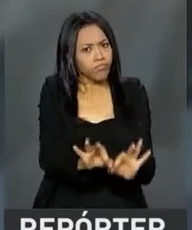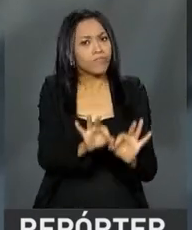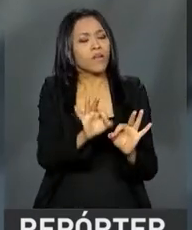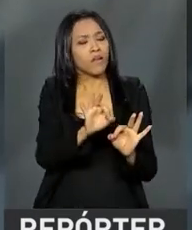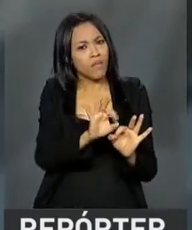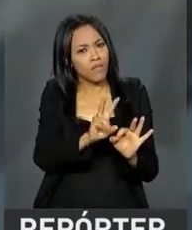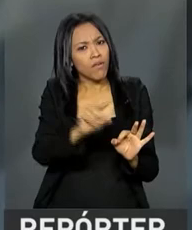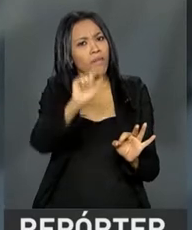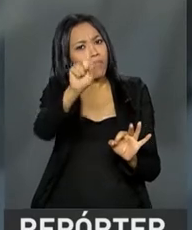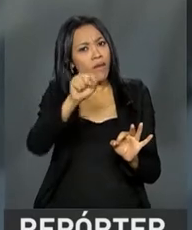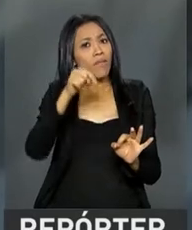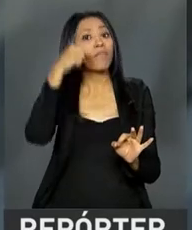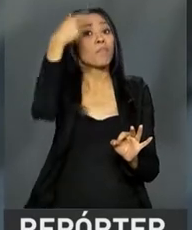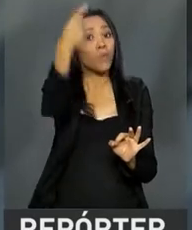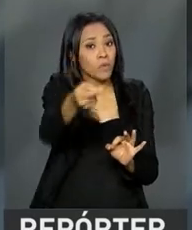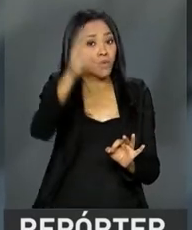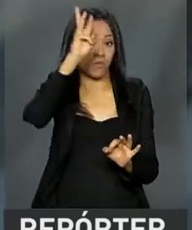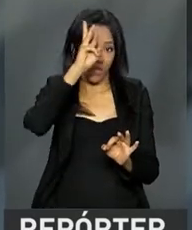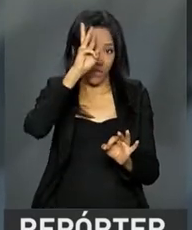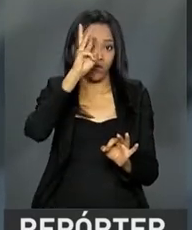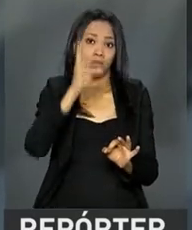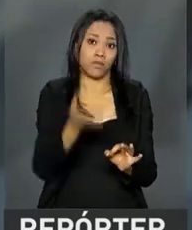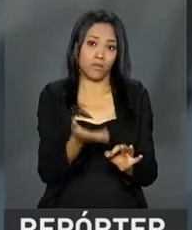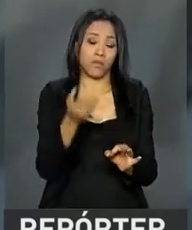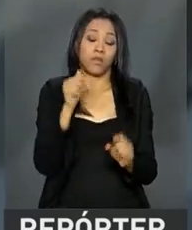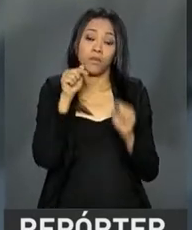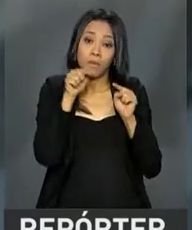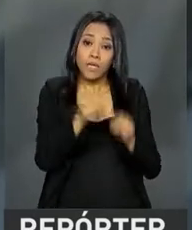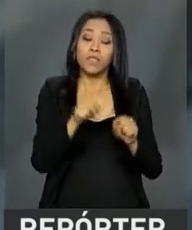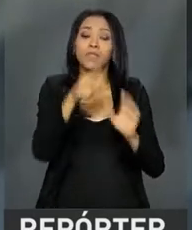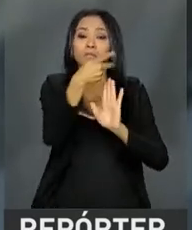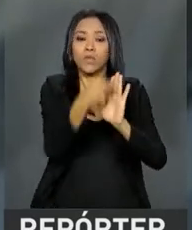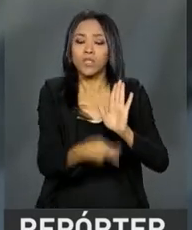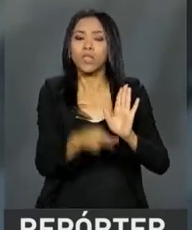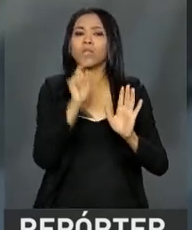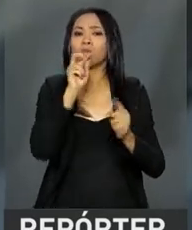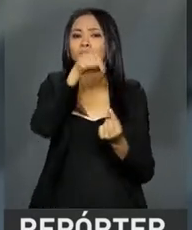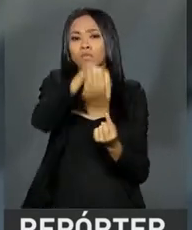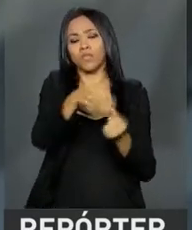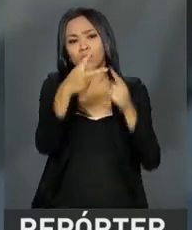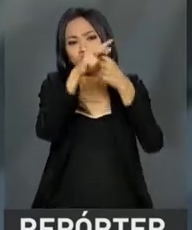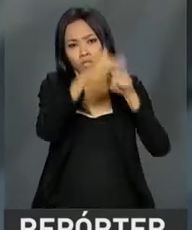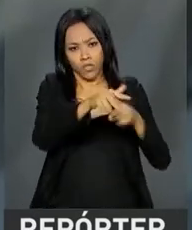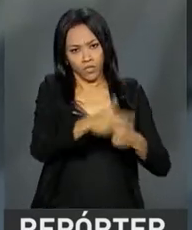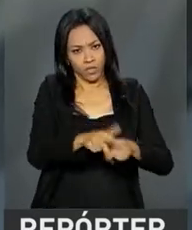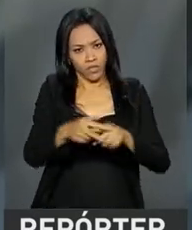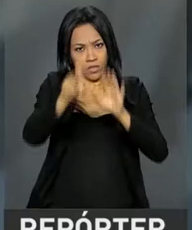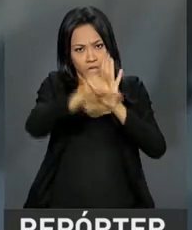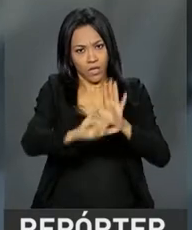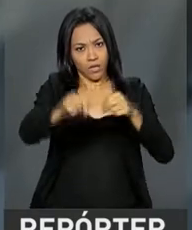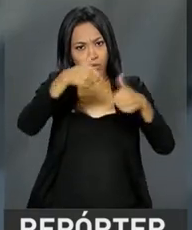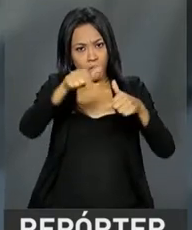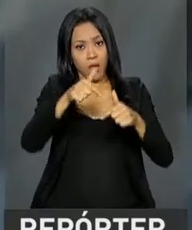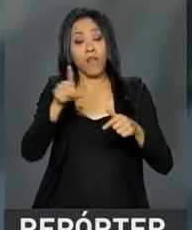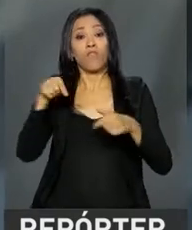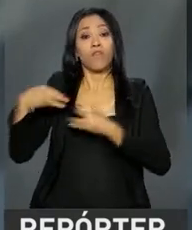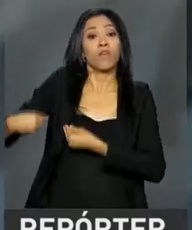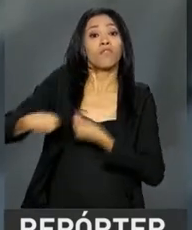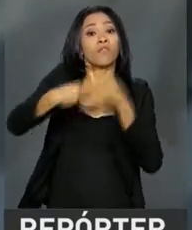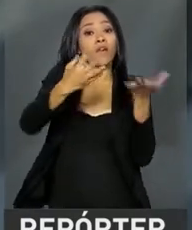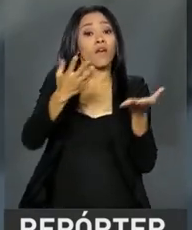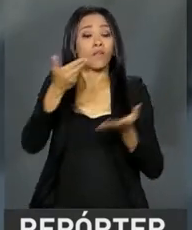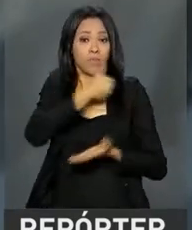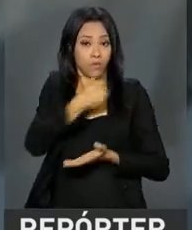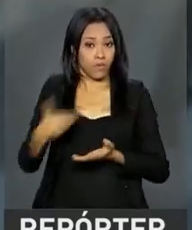ficar para a próxima terça feira leandro esse projeto de modernização da legislação trabalhista ele foi enviado pelo governo ao congresso